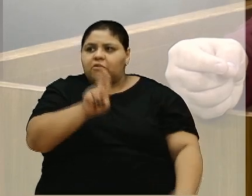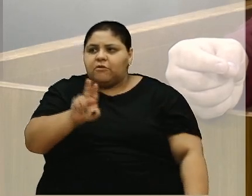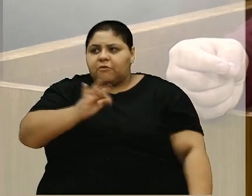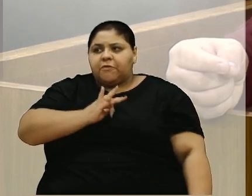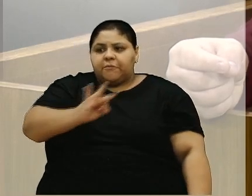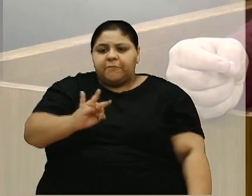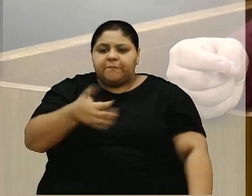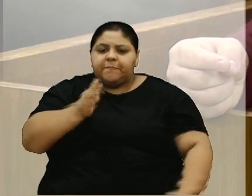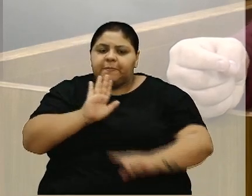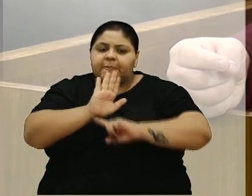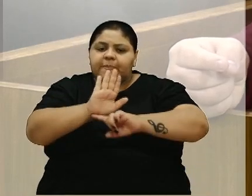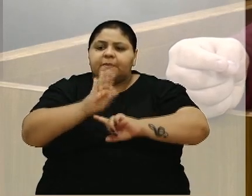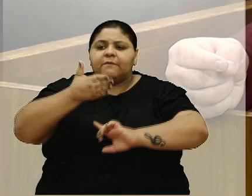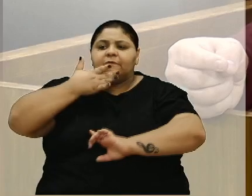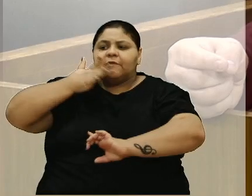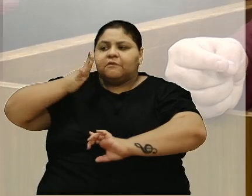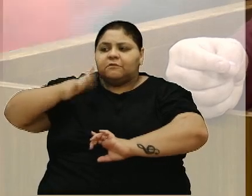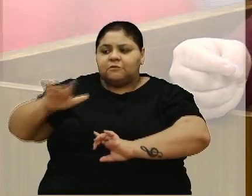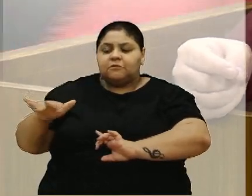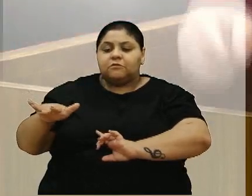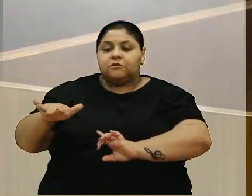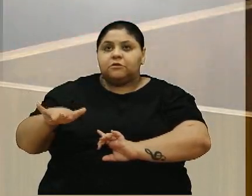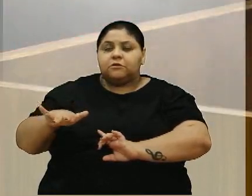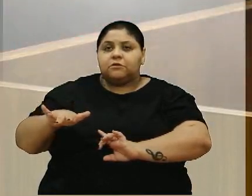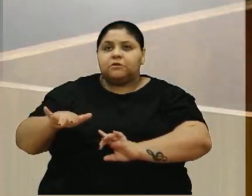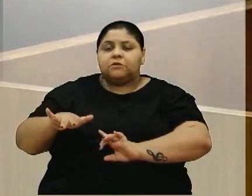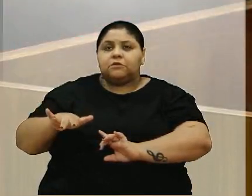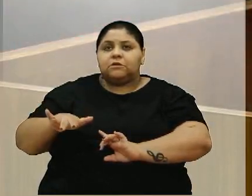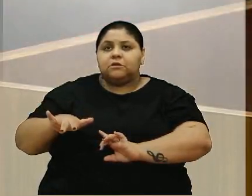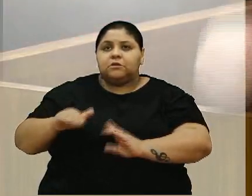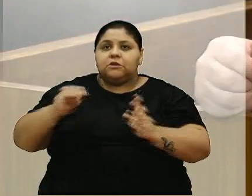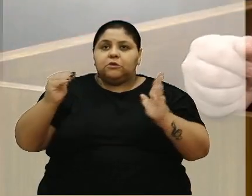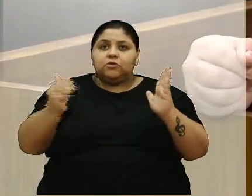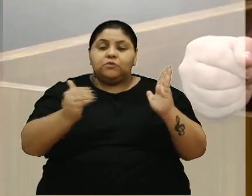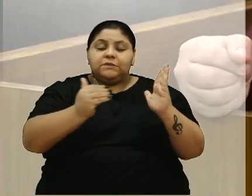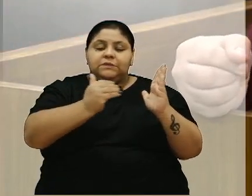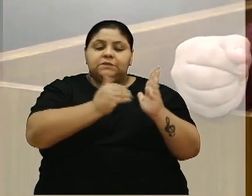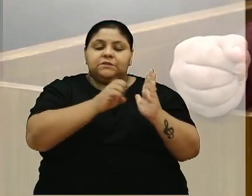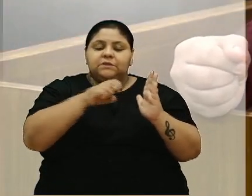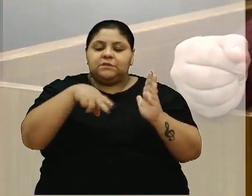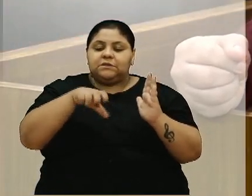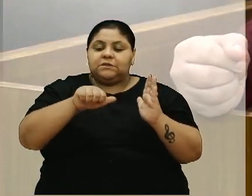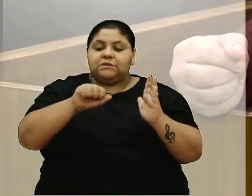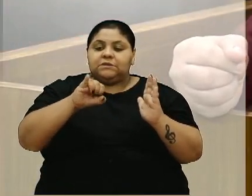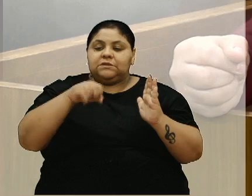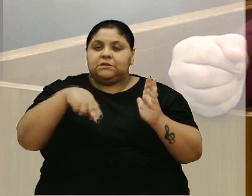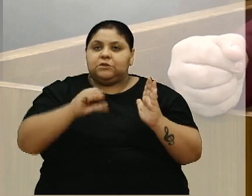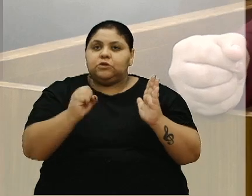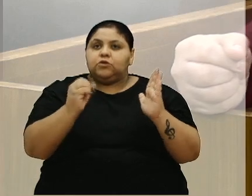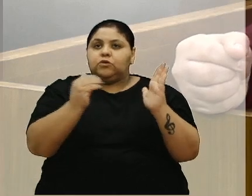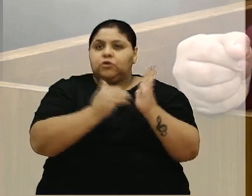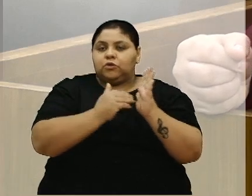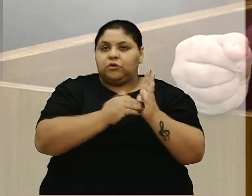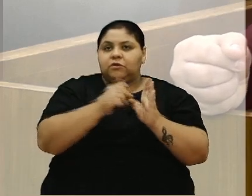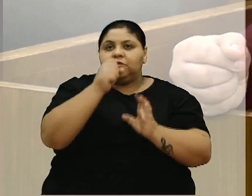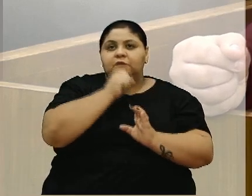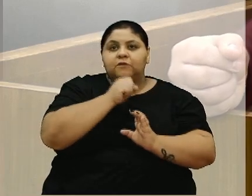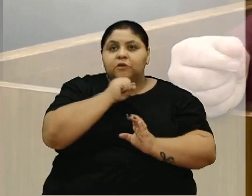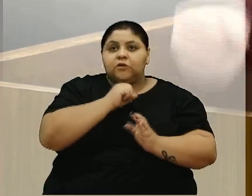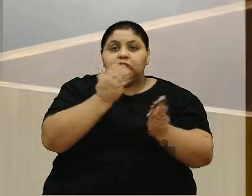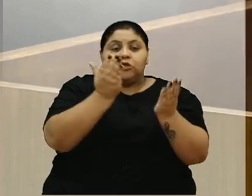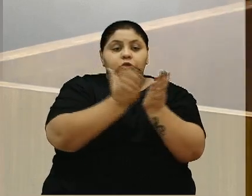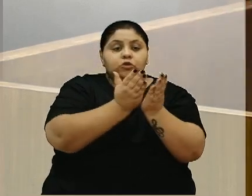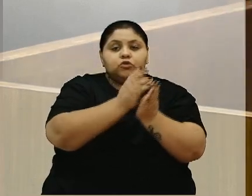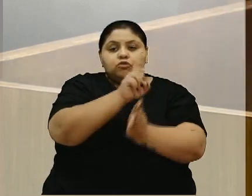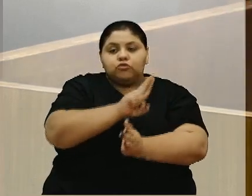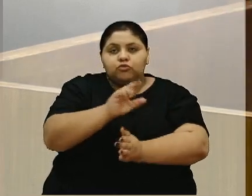vem para ajudar aquelas crianças que estão no ensino médio e também os vovôs. Porque aquelas crianças vão estudar na Universidade Federal